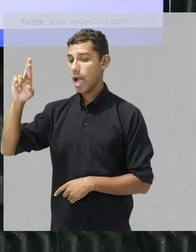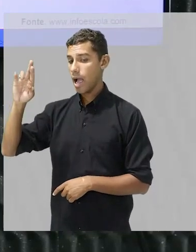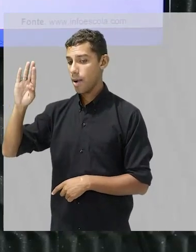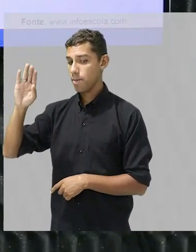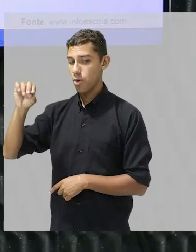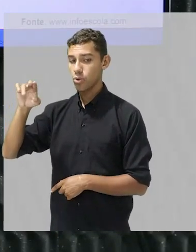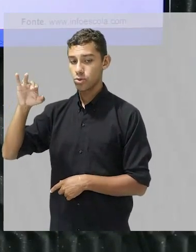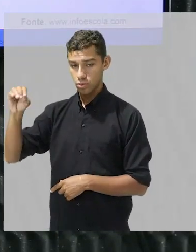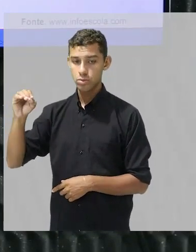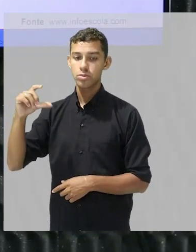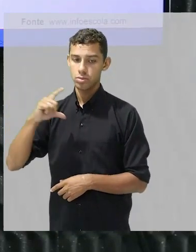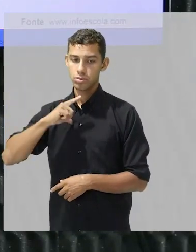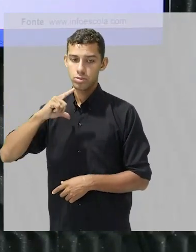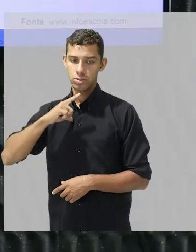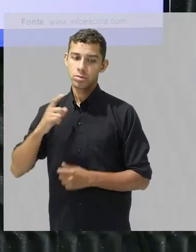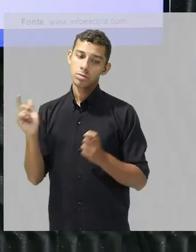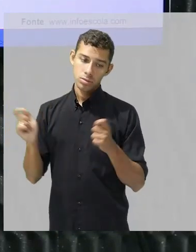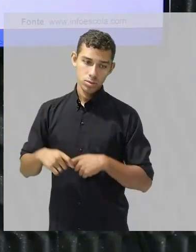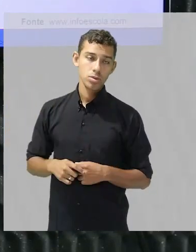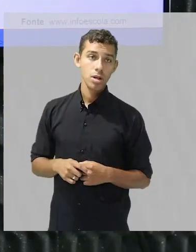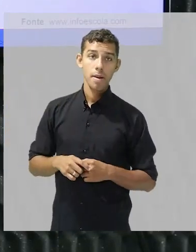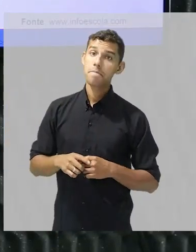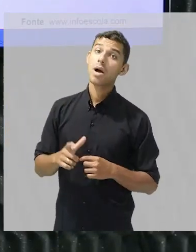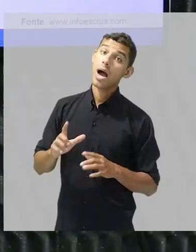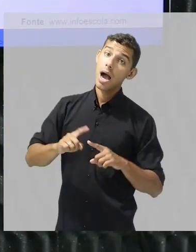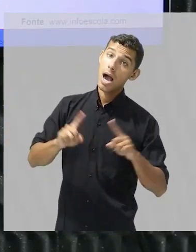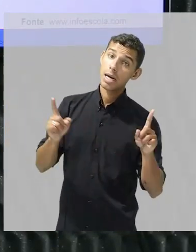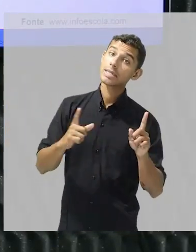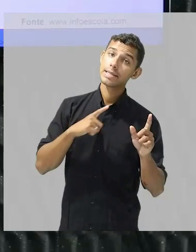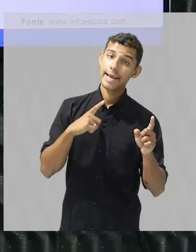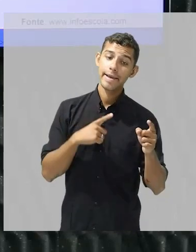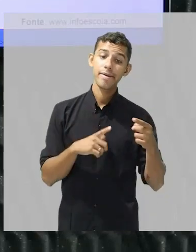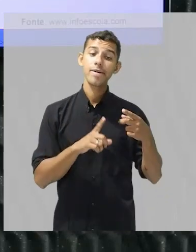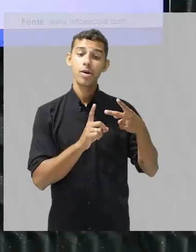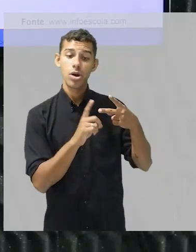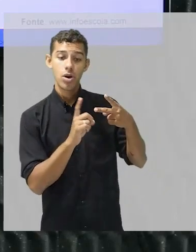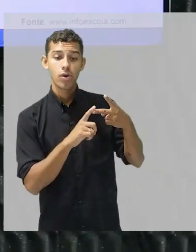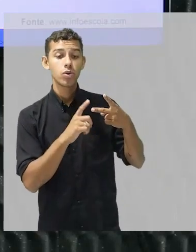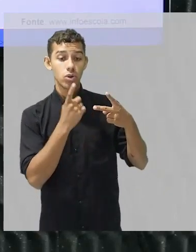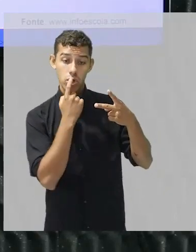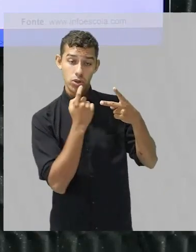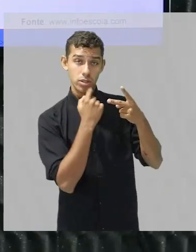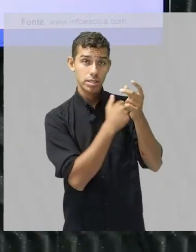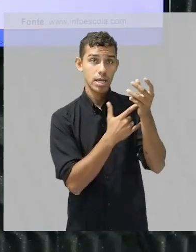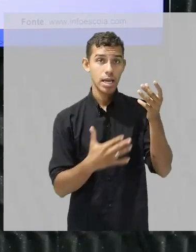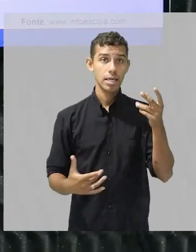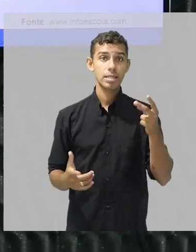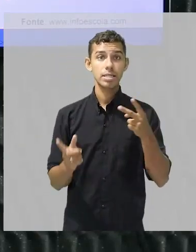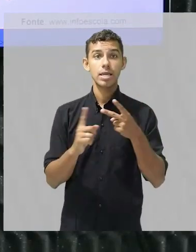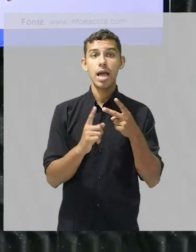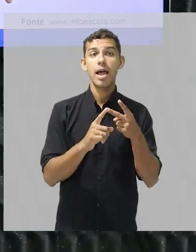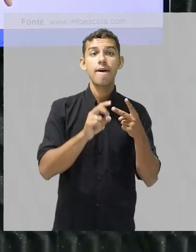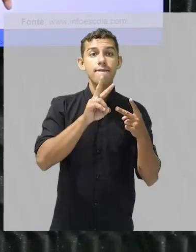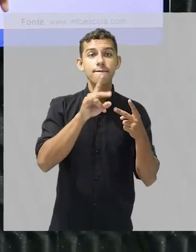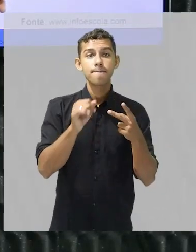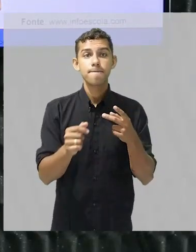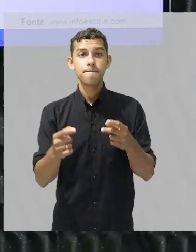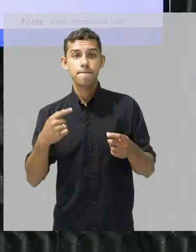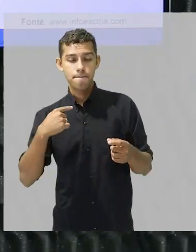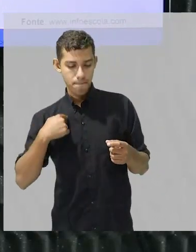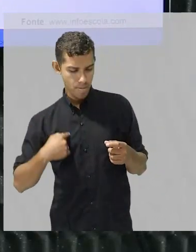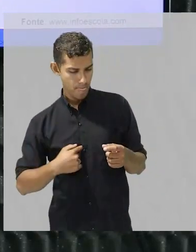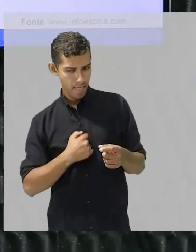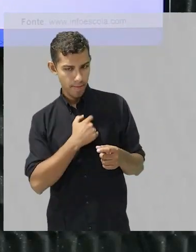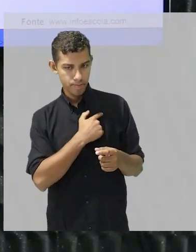porque está trazendo sangue para o coração. Mas eu falei que existe a exceção. Por quê? Olha aqui uma veia que está trazendo sangue